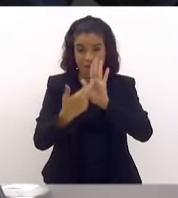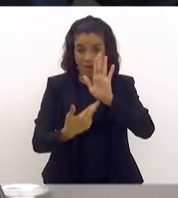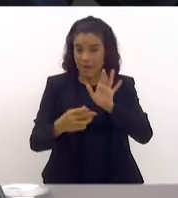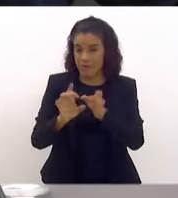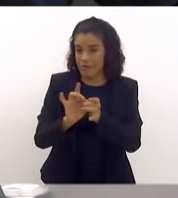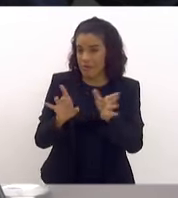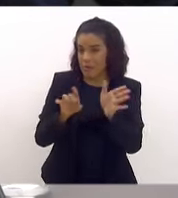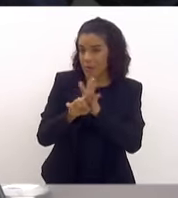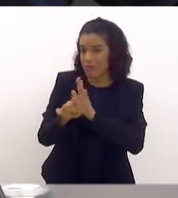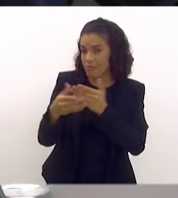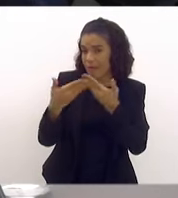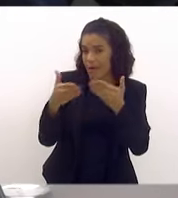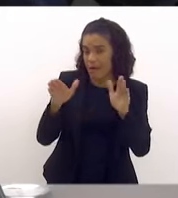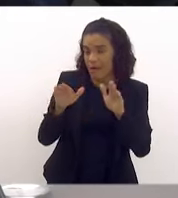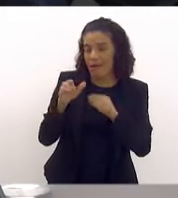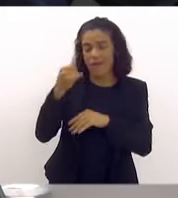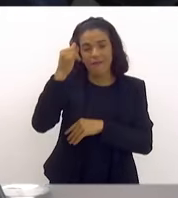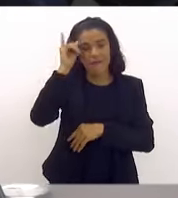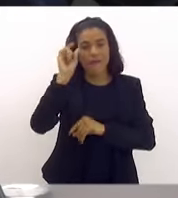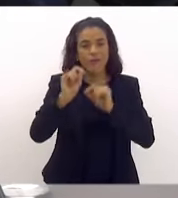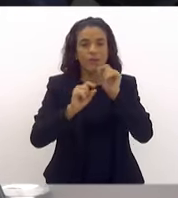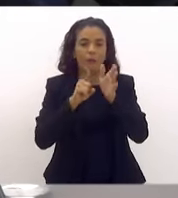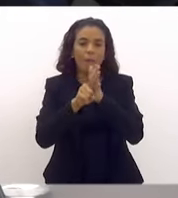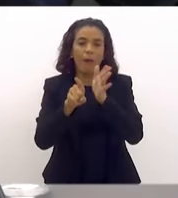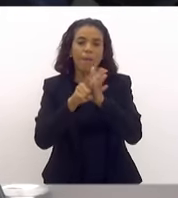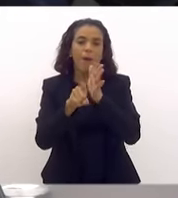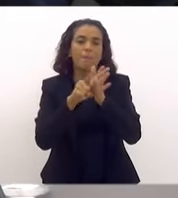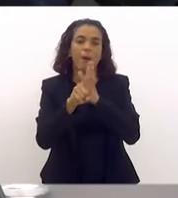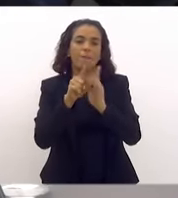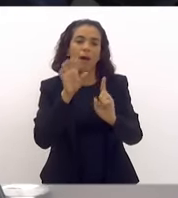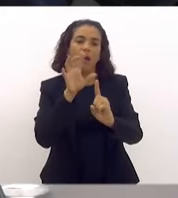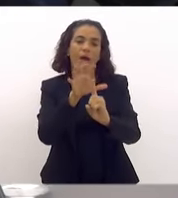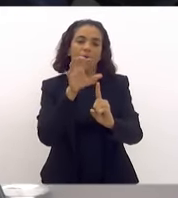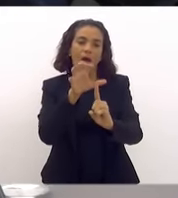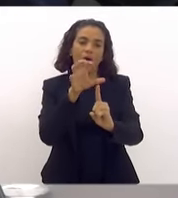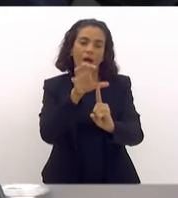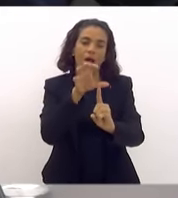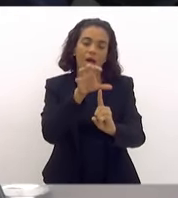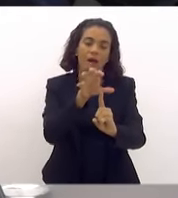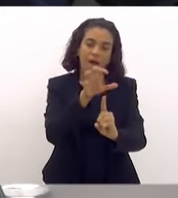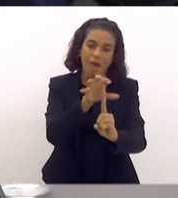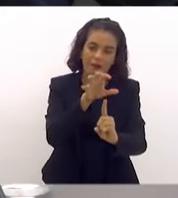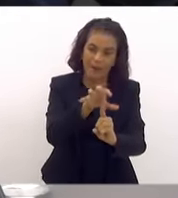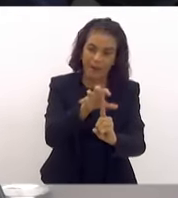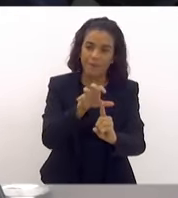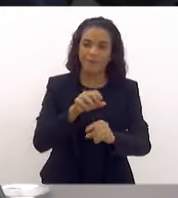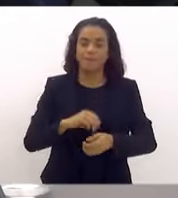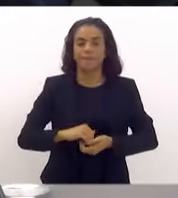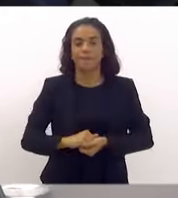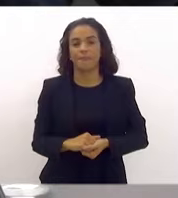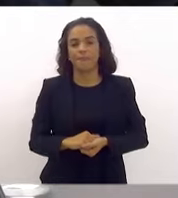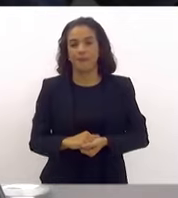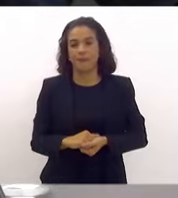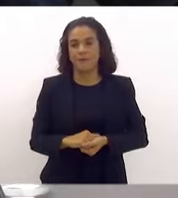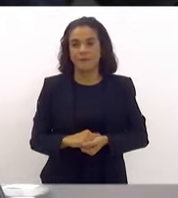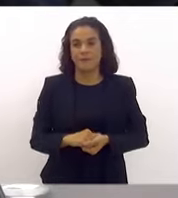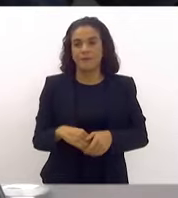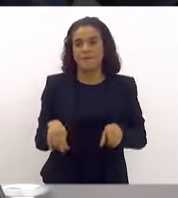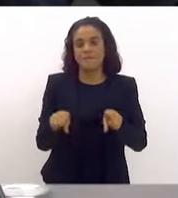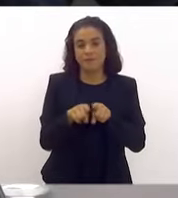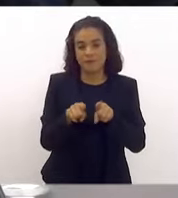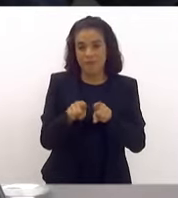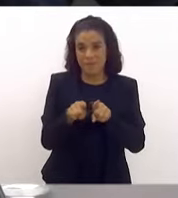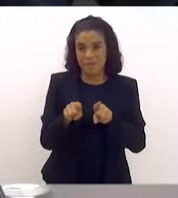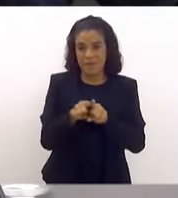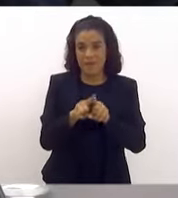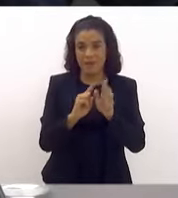perguntas abertas evitando questionamentos intuitiv fechados eh a a a fila